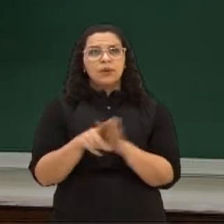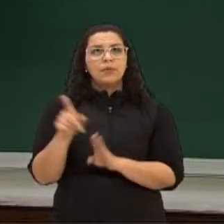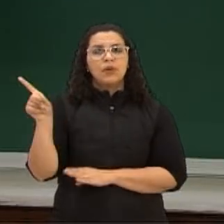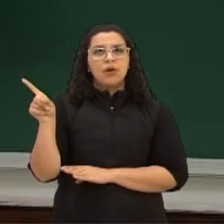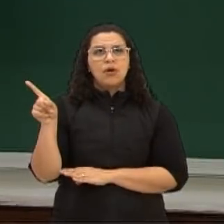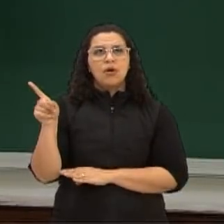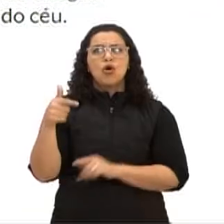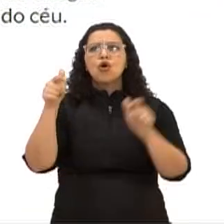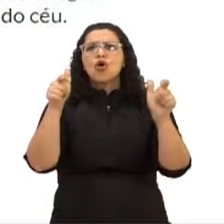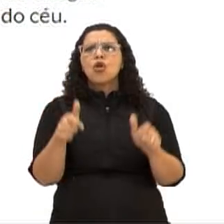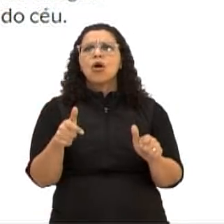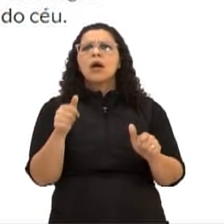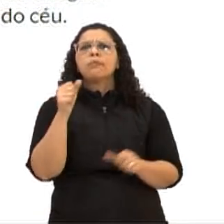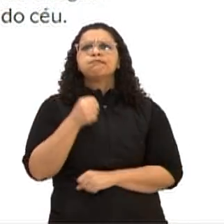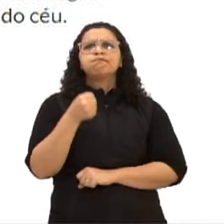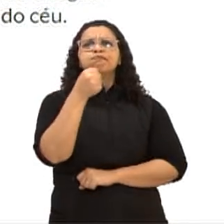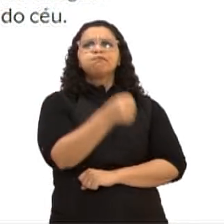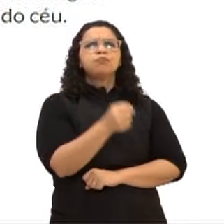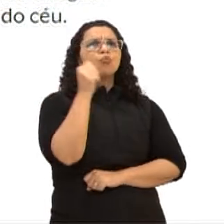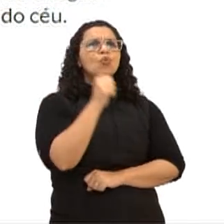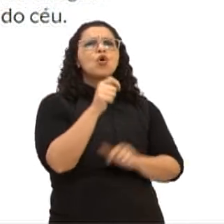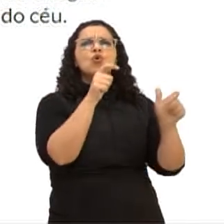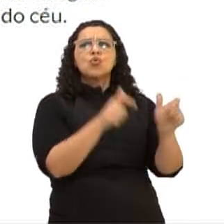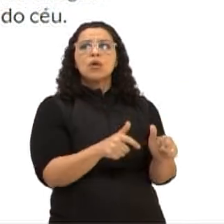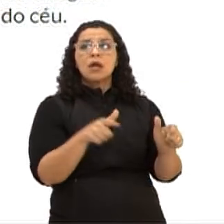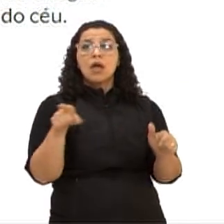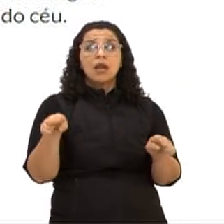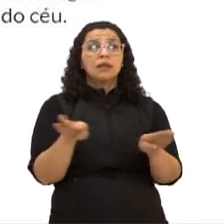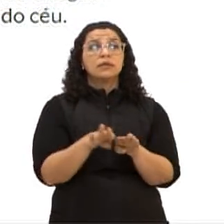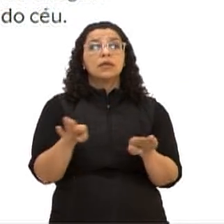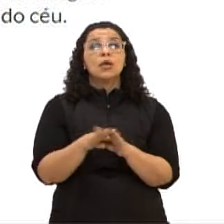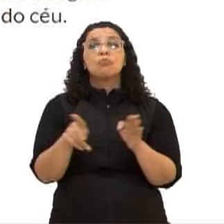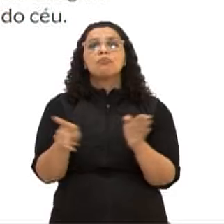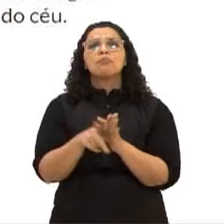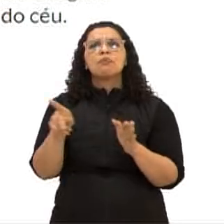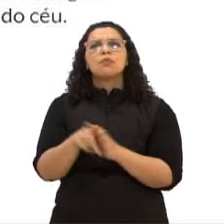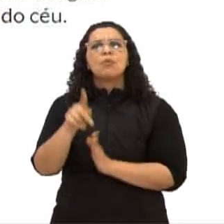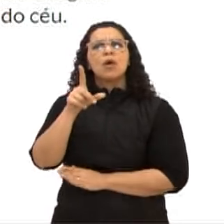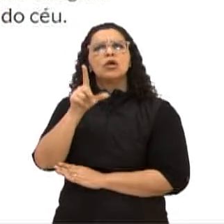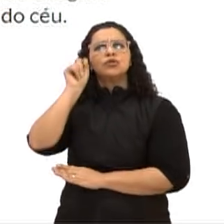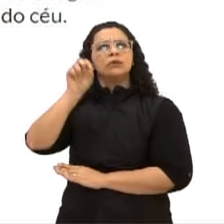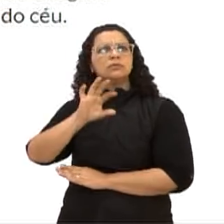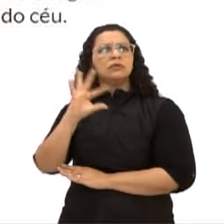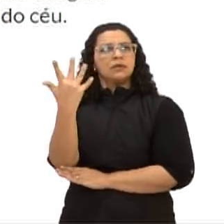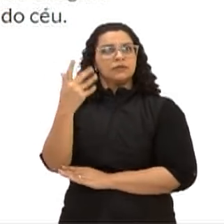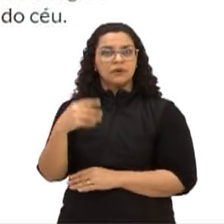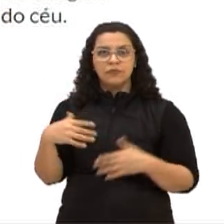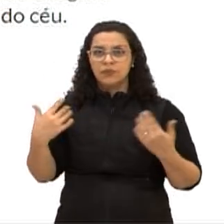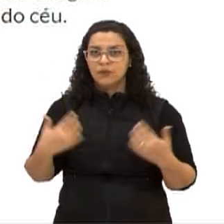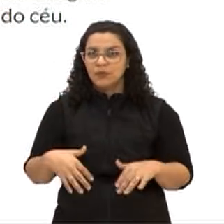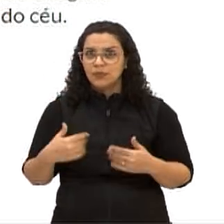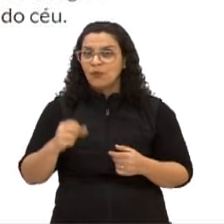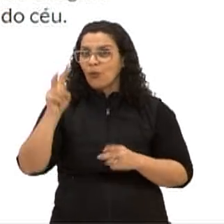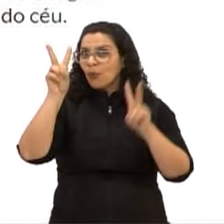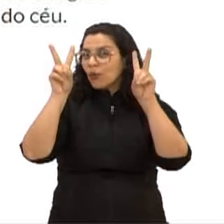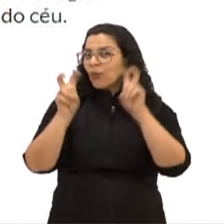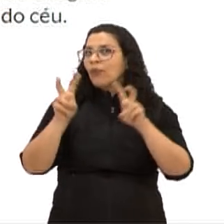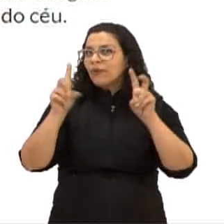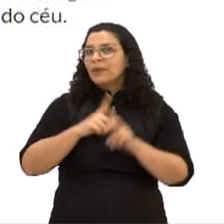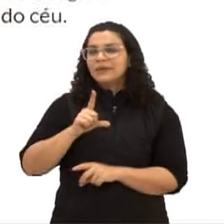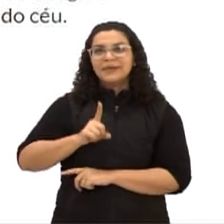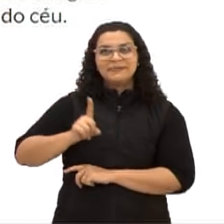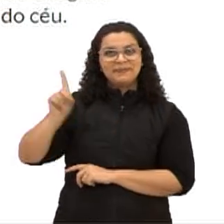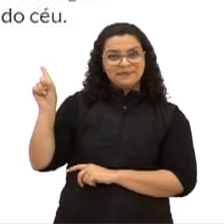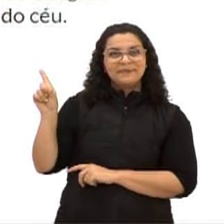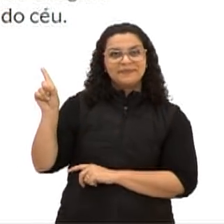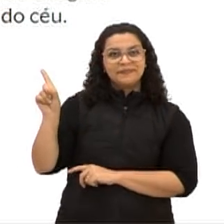as mulheres no lugar em que se tomam as decisões. Esse é o título